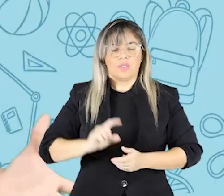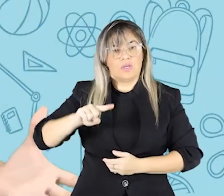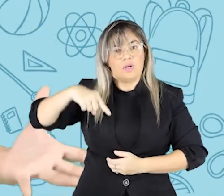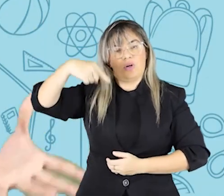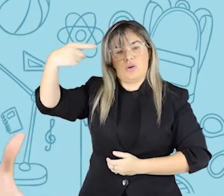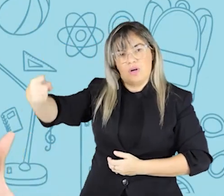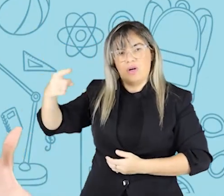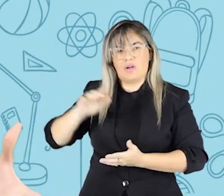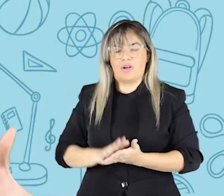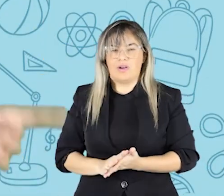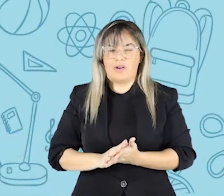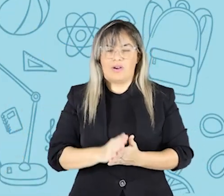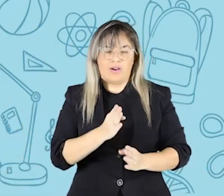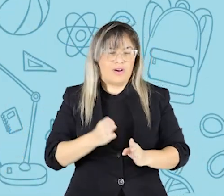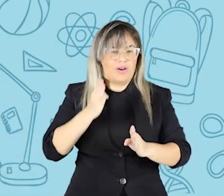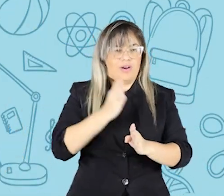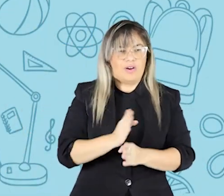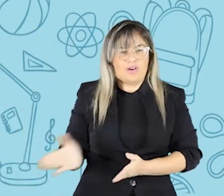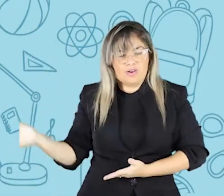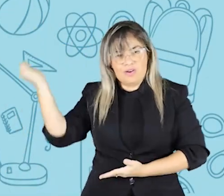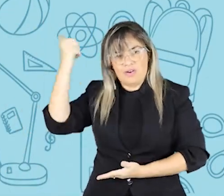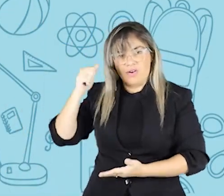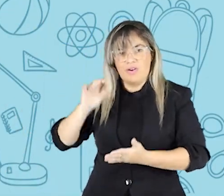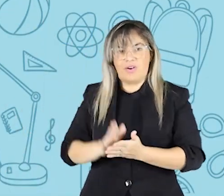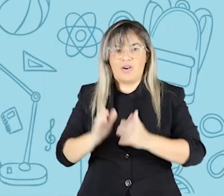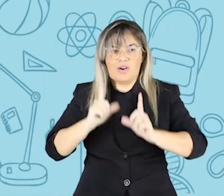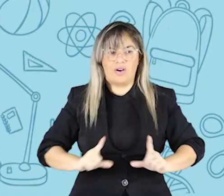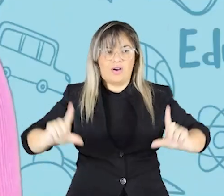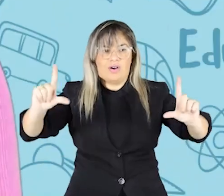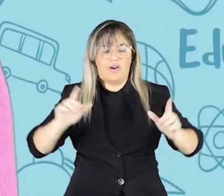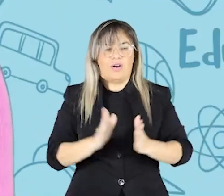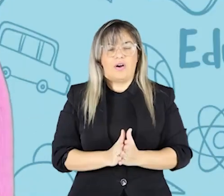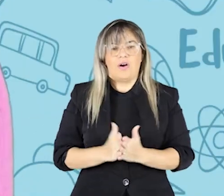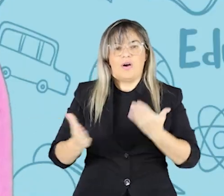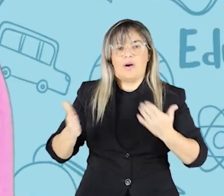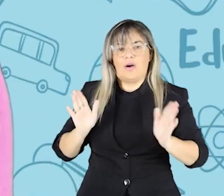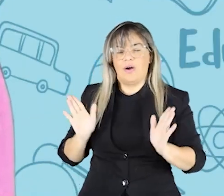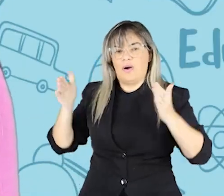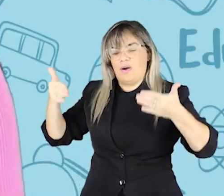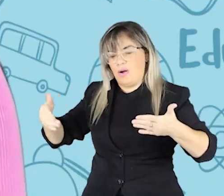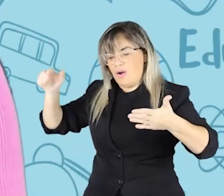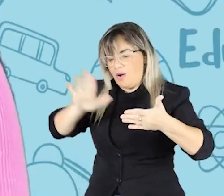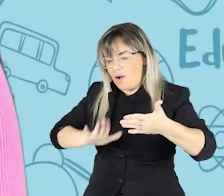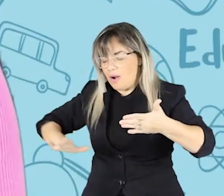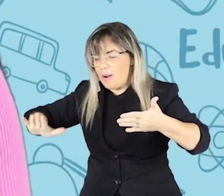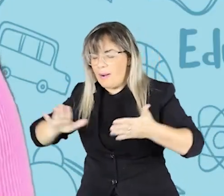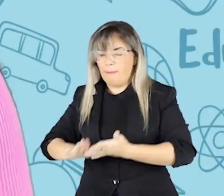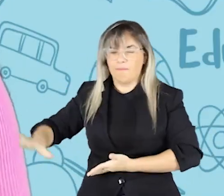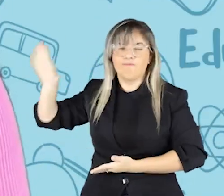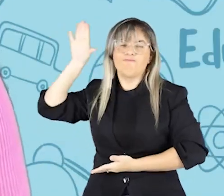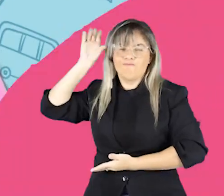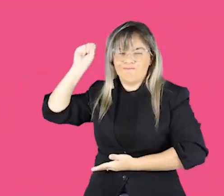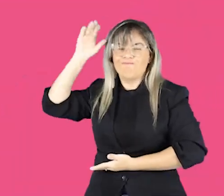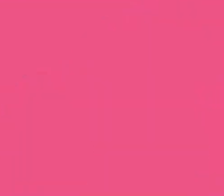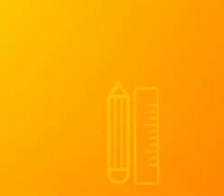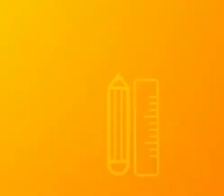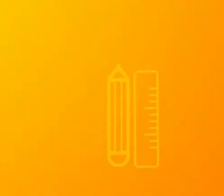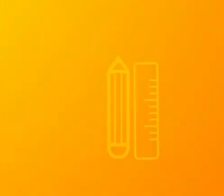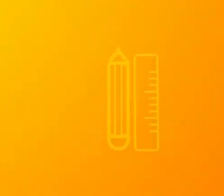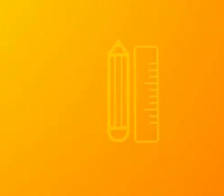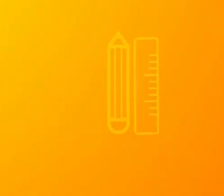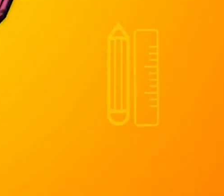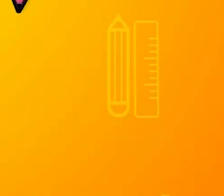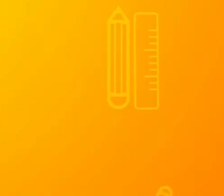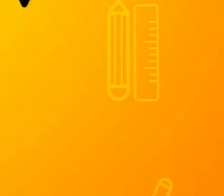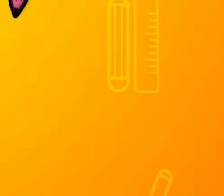Depois de tantas descobertas, vamos para o nosso quadro Papo Reto, espaço dedicado a ouvir quem entende do assunto.